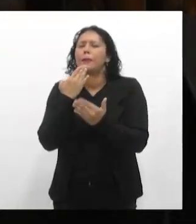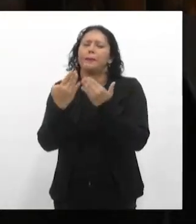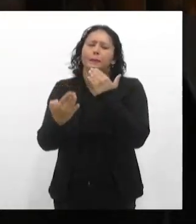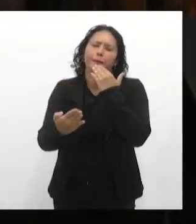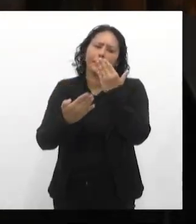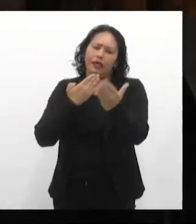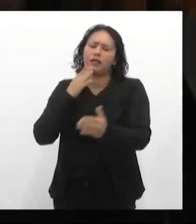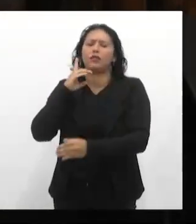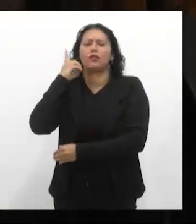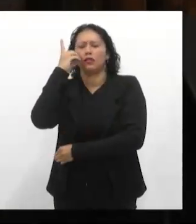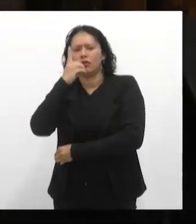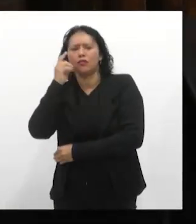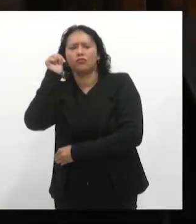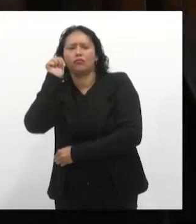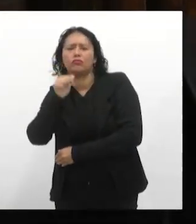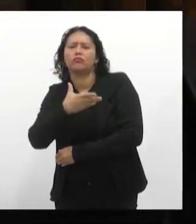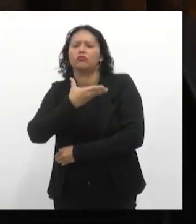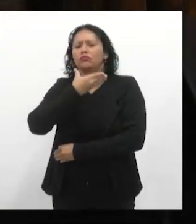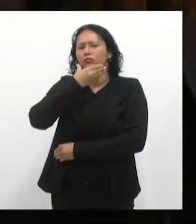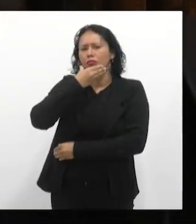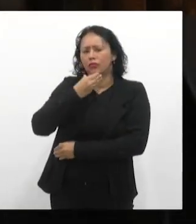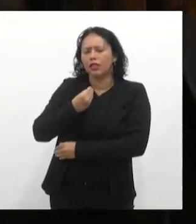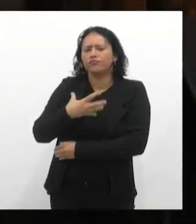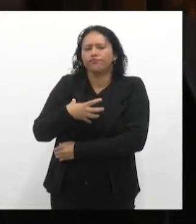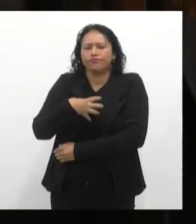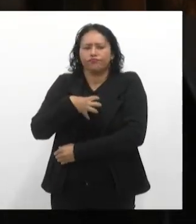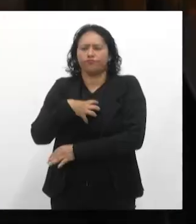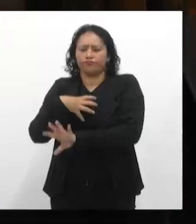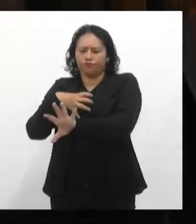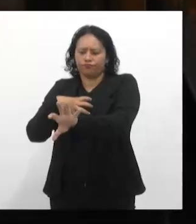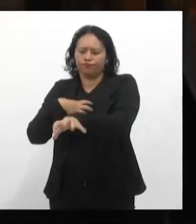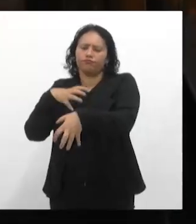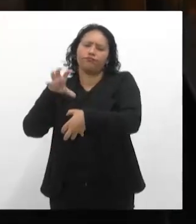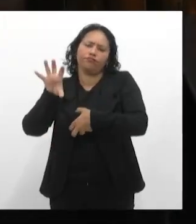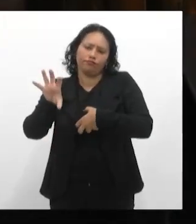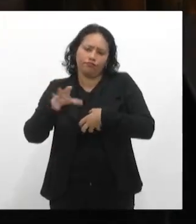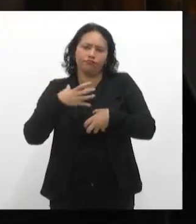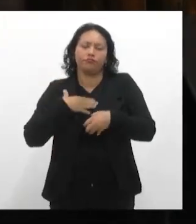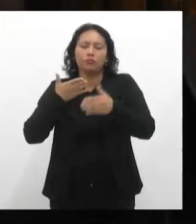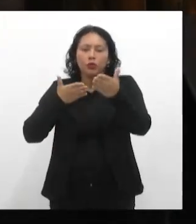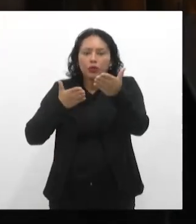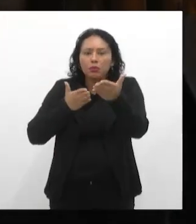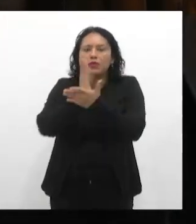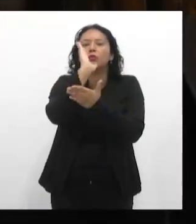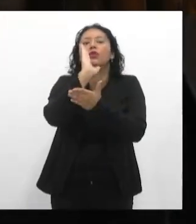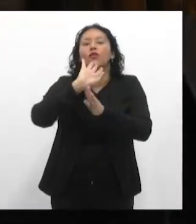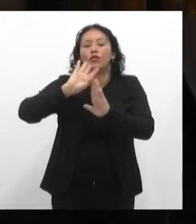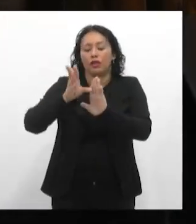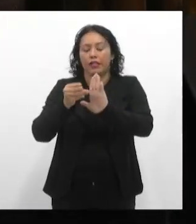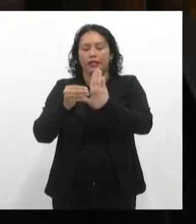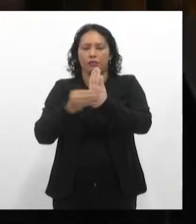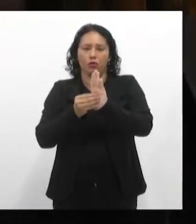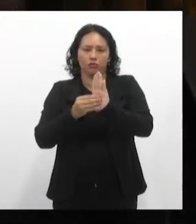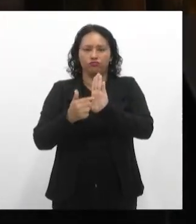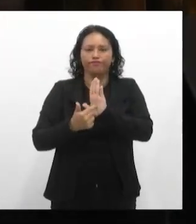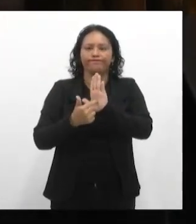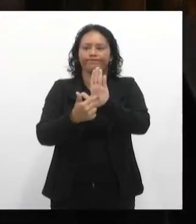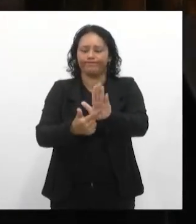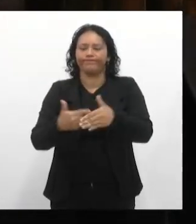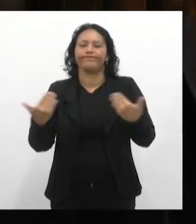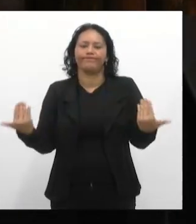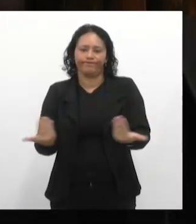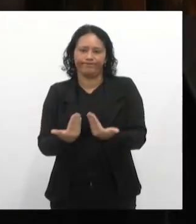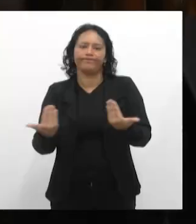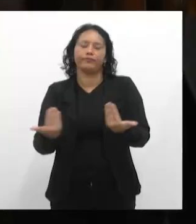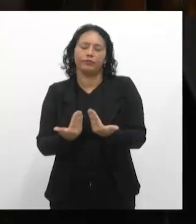às deputadas, os deputados, a sensibilidade para que possamos aprovar essas emendas em destaque, porque tem